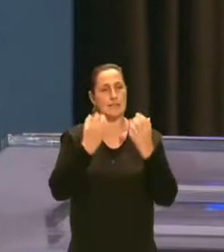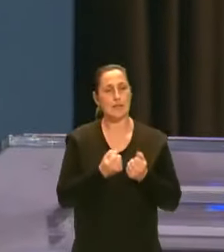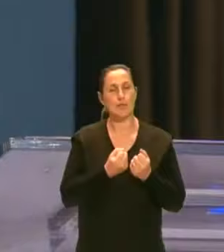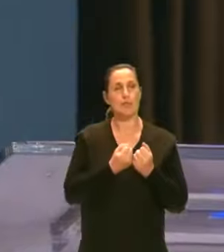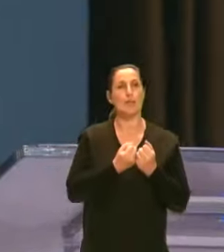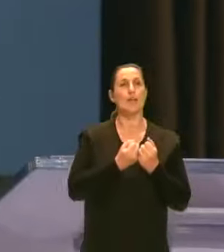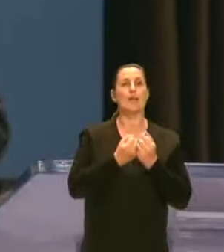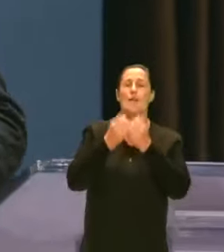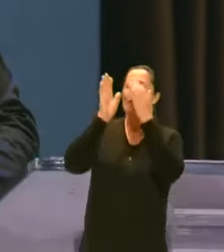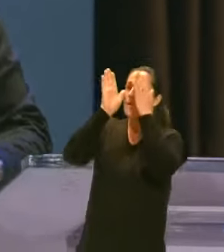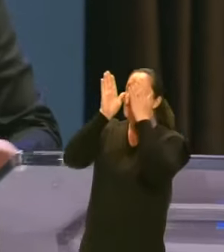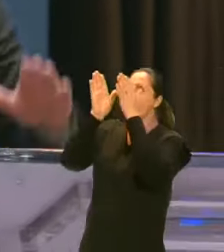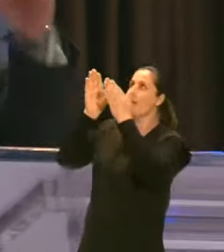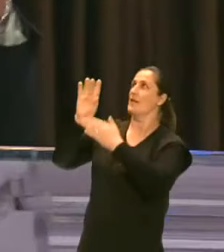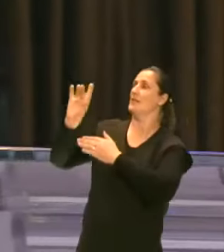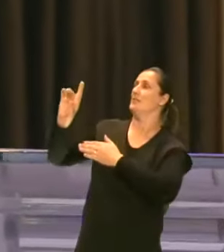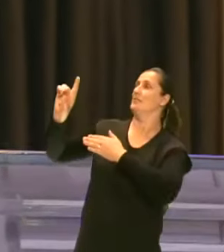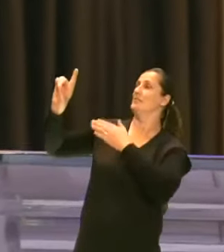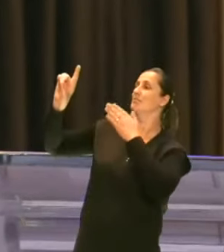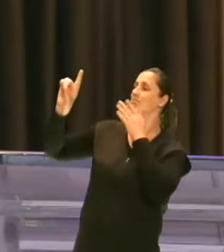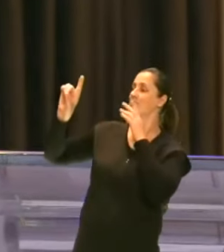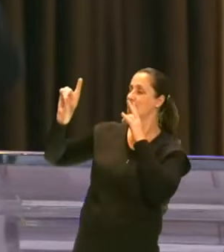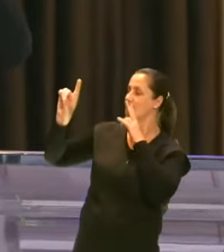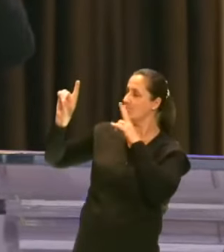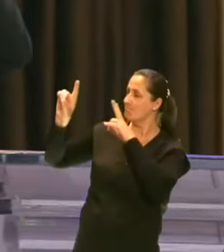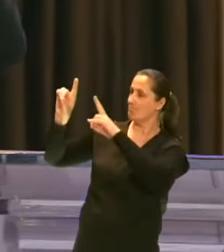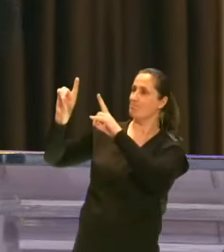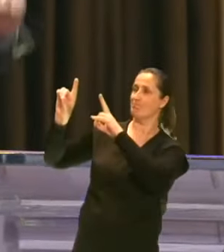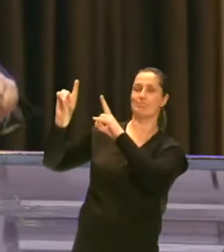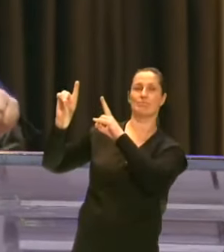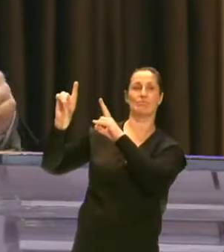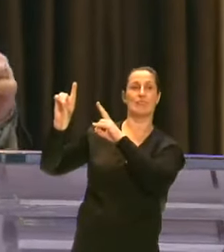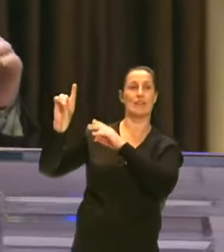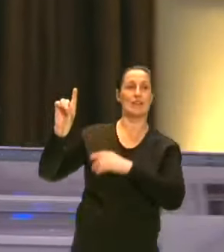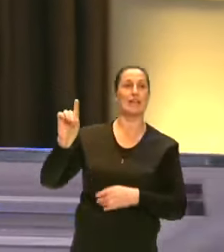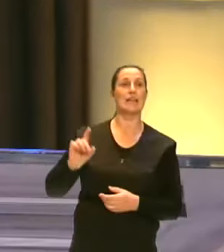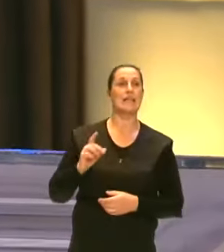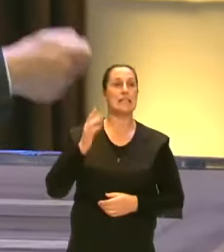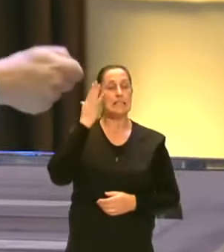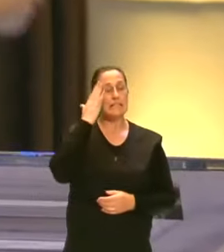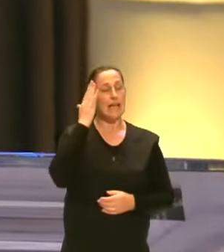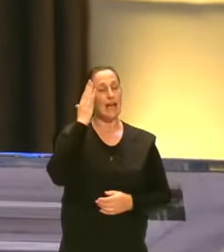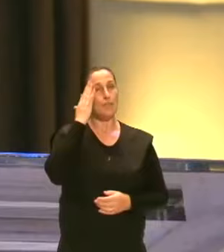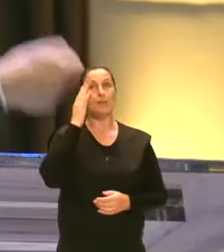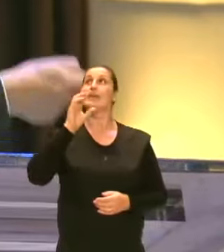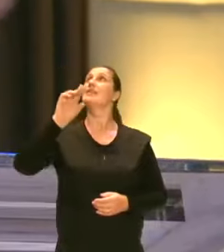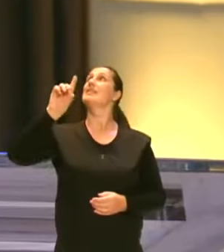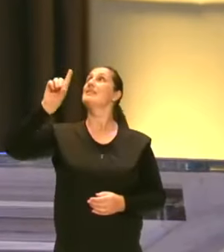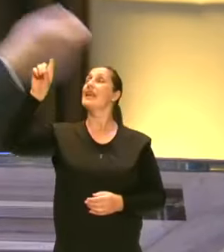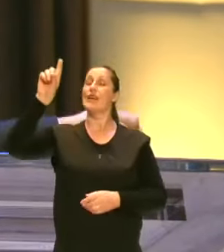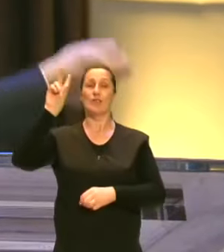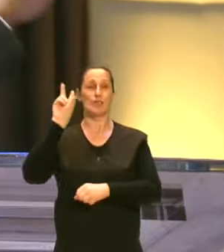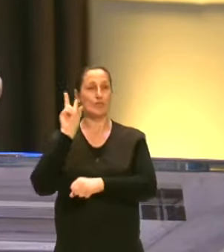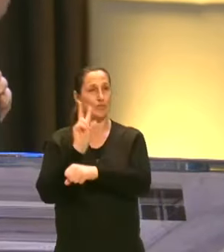rumo à cidade celestial, da nossa saída até a nossa chegada no céu, o nosso